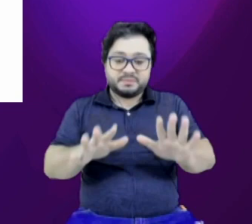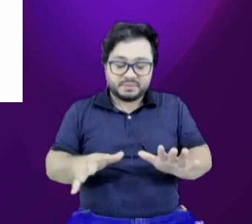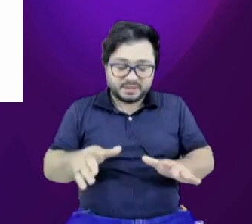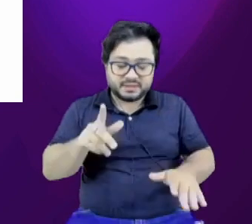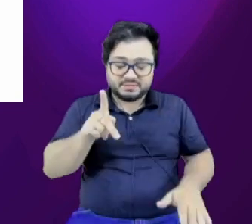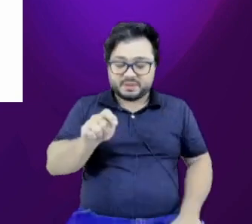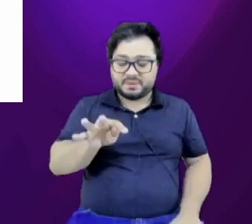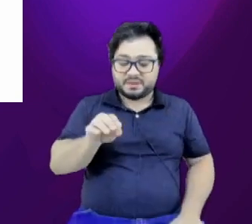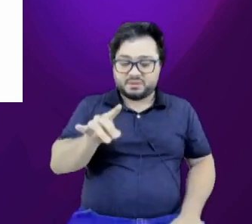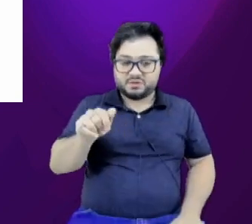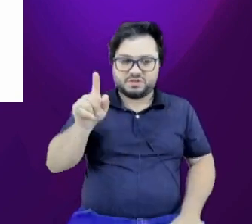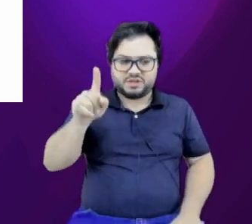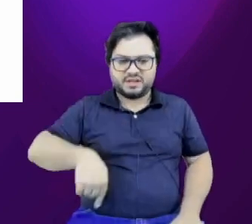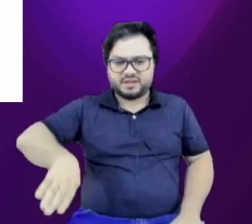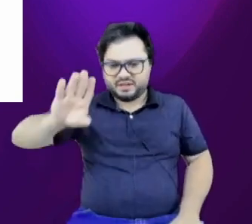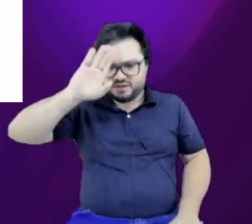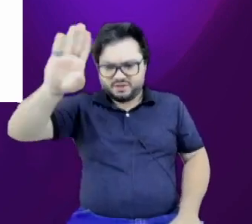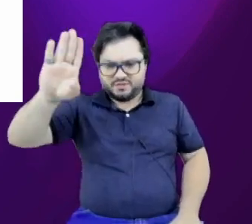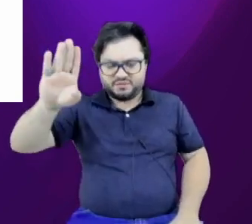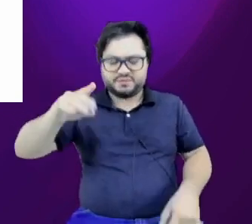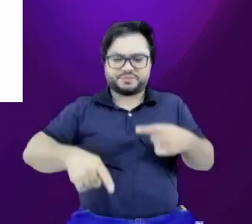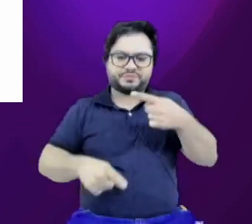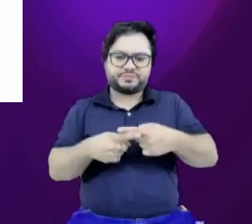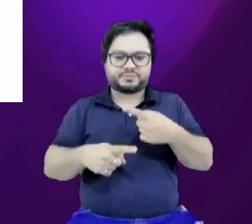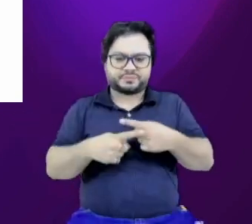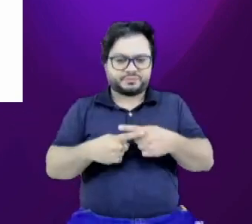patologia digital isso é fundamental, porque